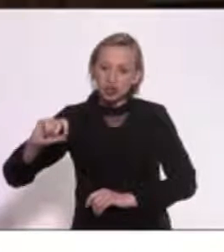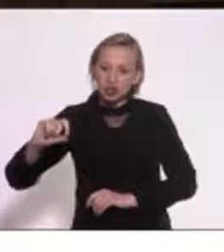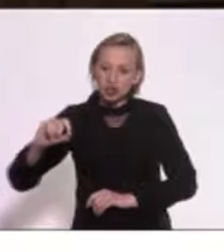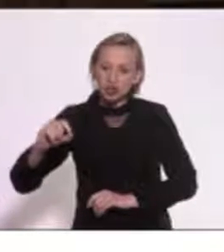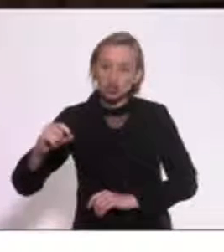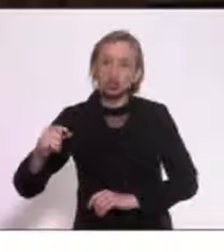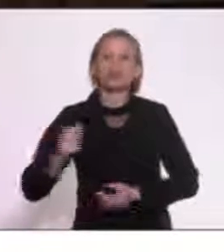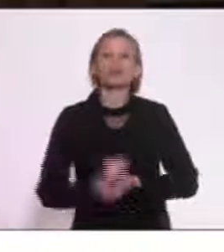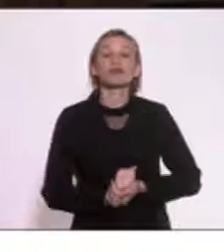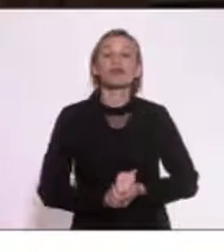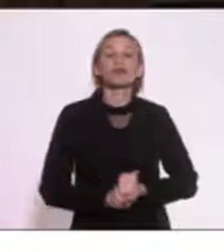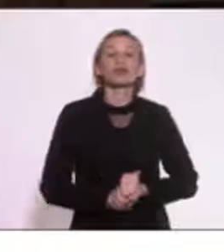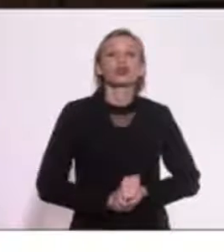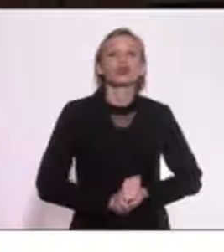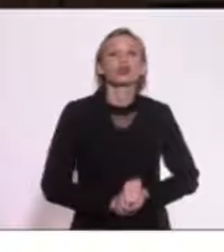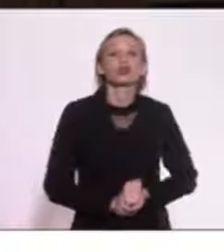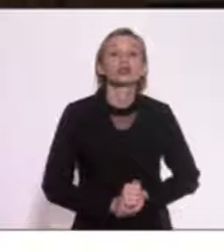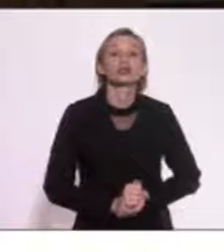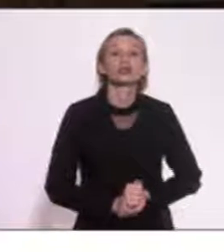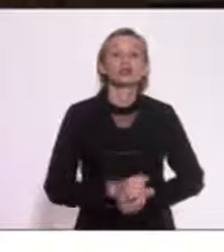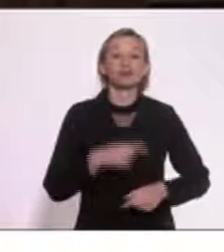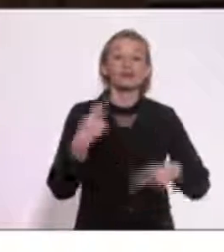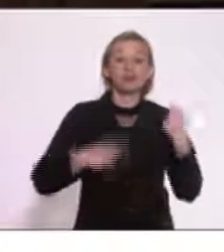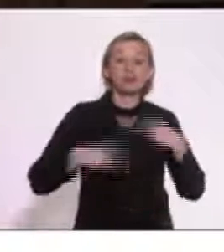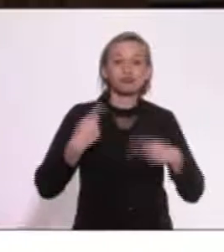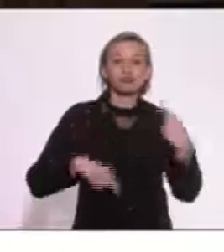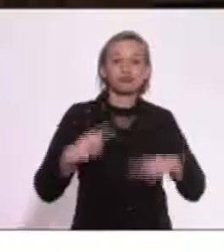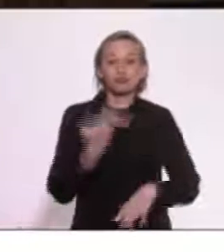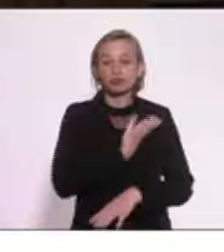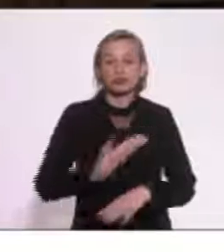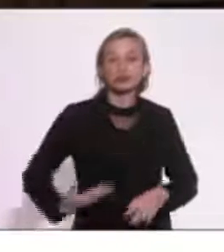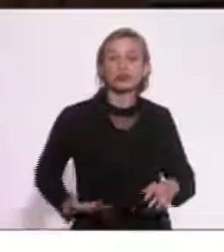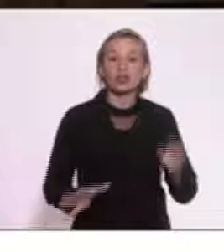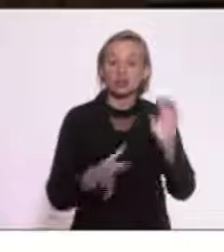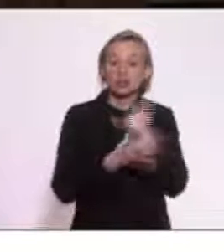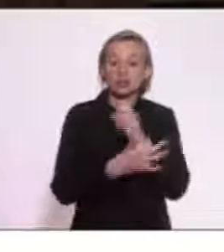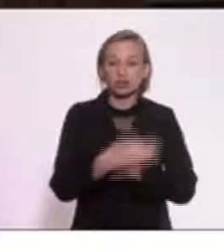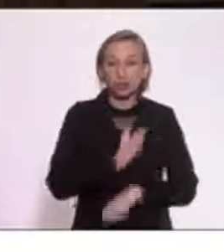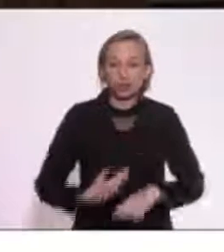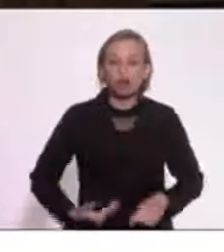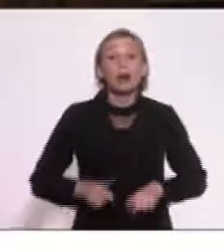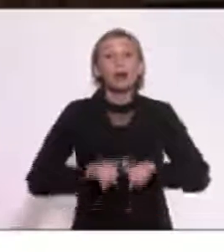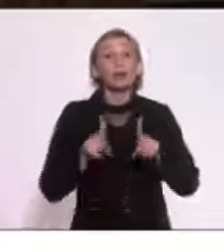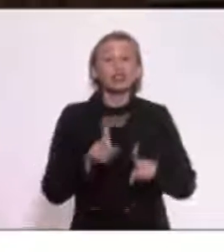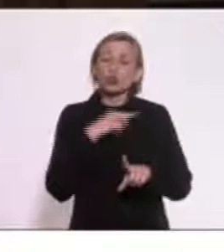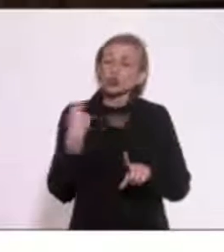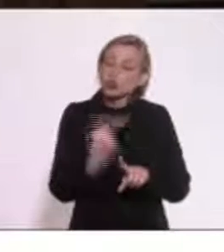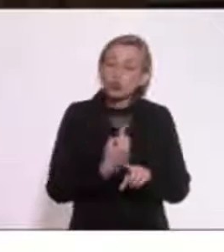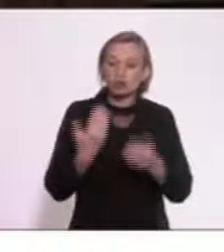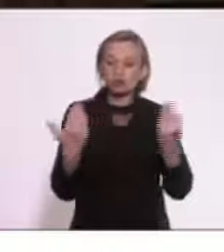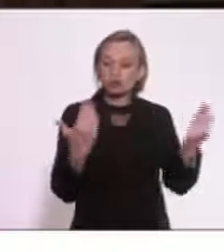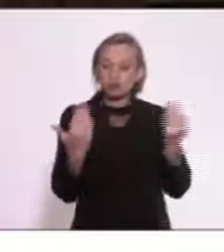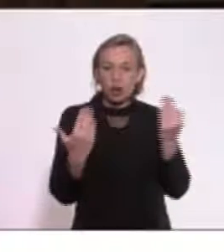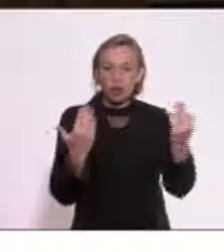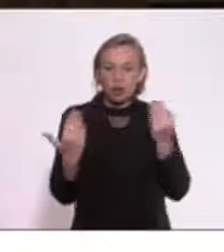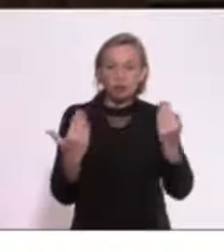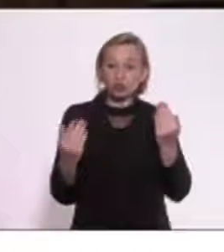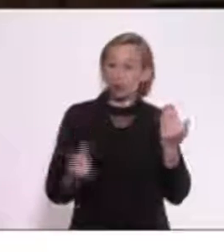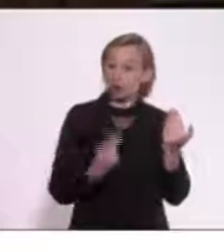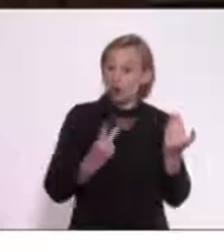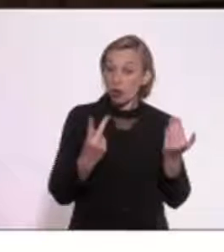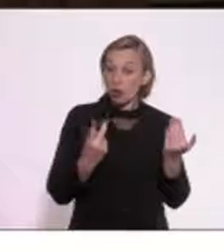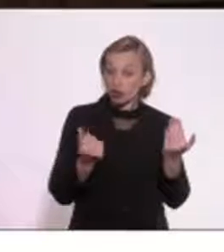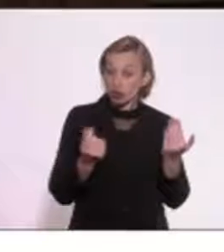sendo aplicado nas políticas públicas da segurança pública. Mas quando nós comparamos esse